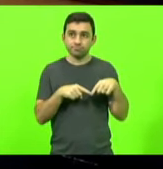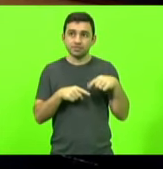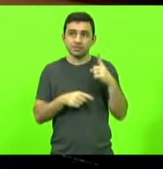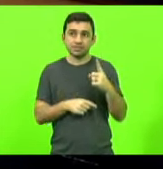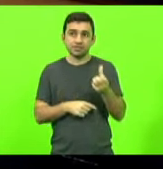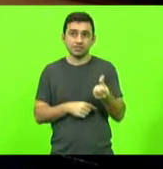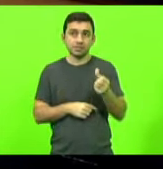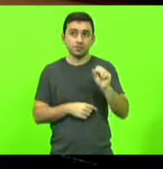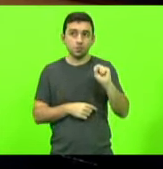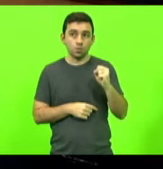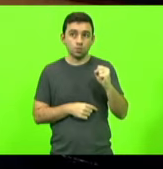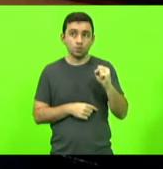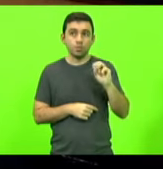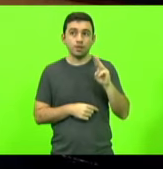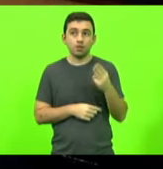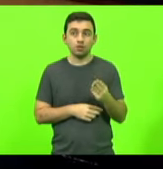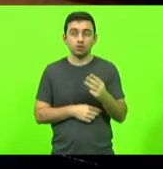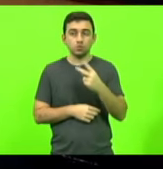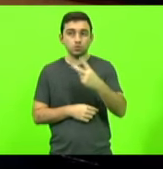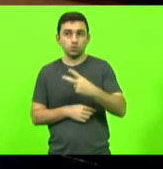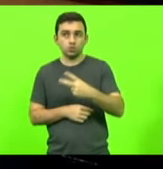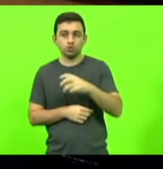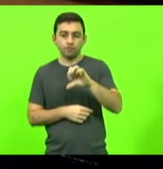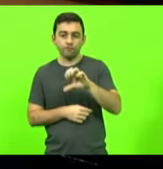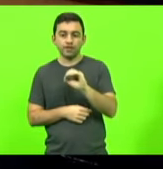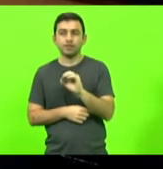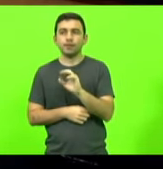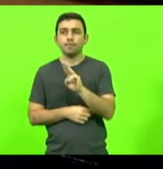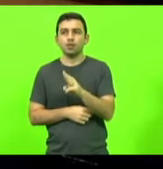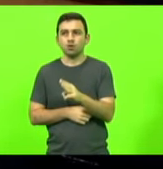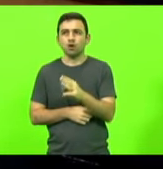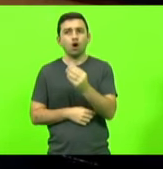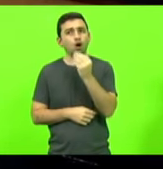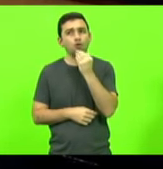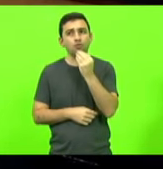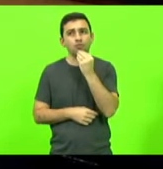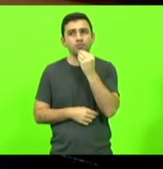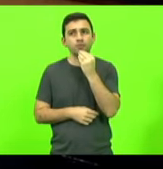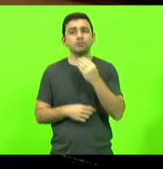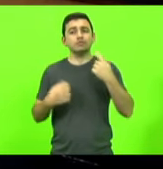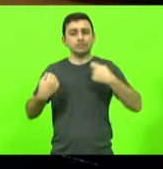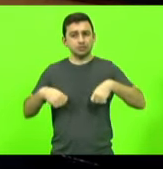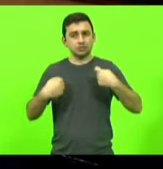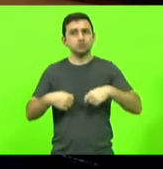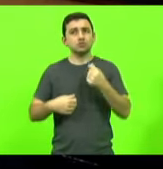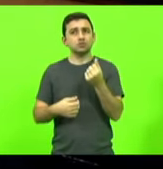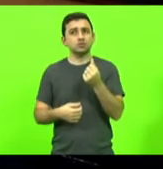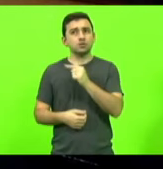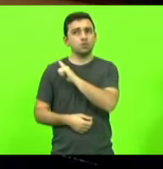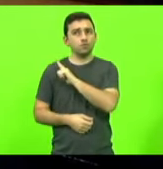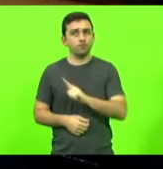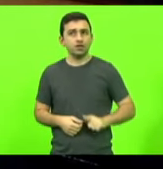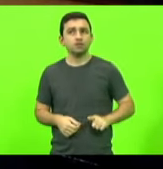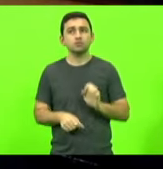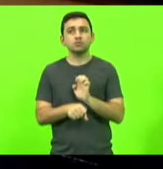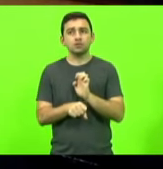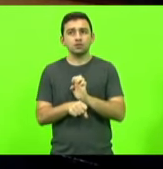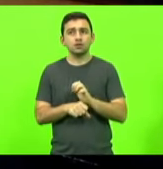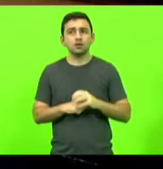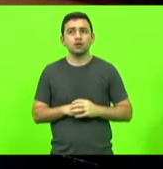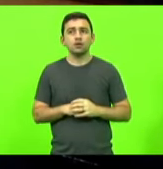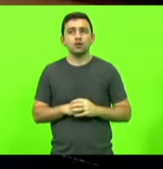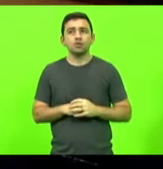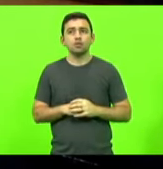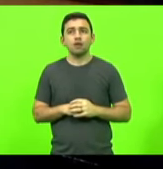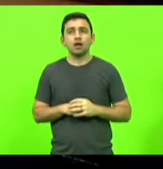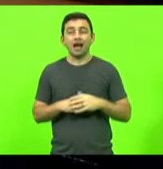168 milhões, e o lote 2, 90 milhões. Então, é óbvio que se precisa dos recursos do governo estadual. O governo estadual,